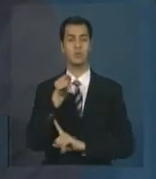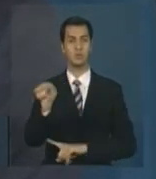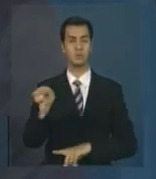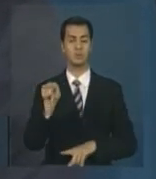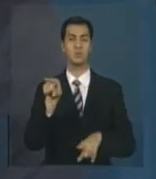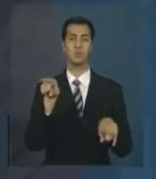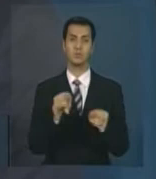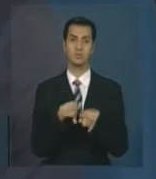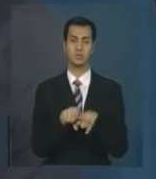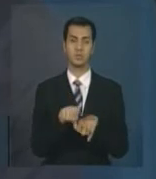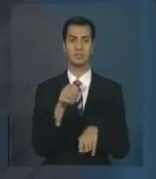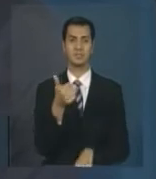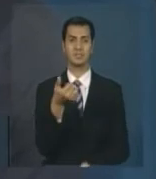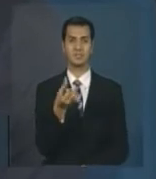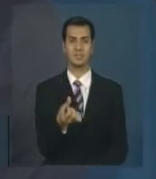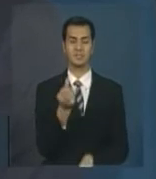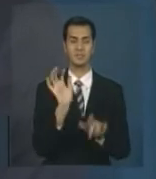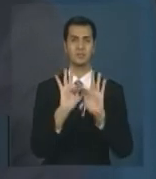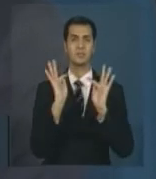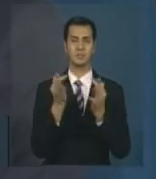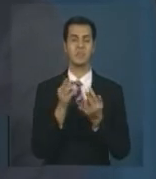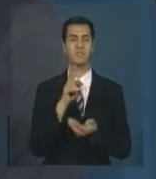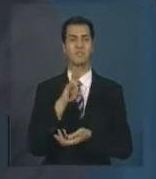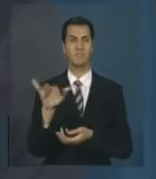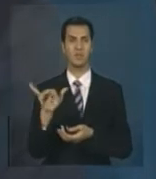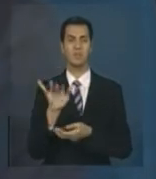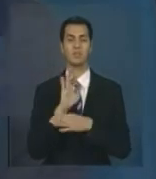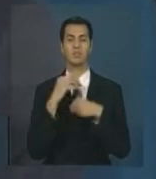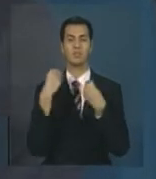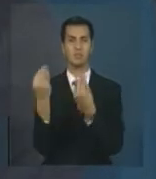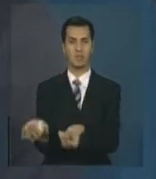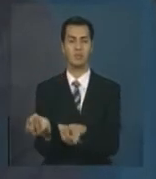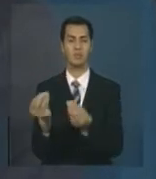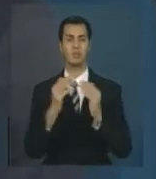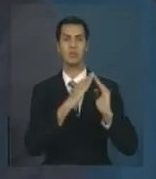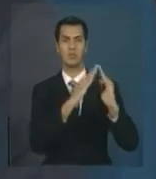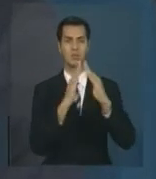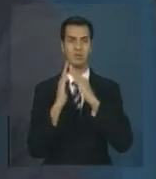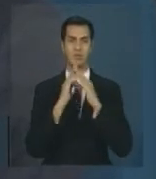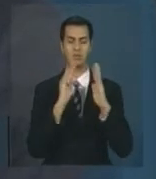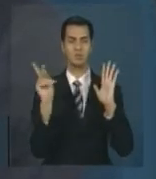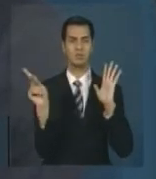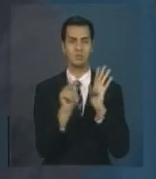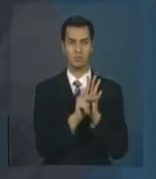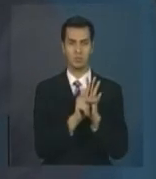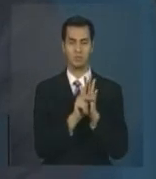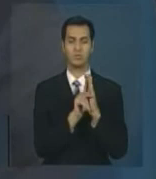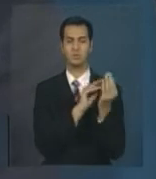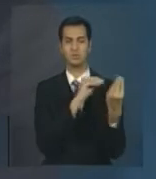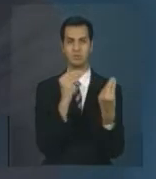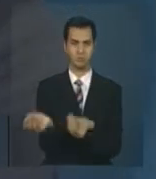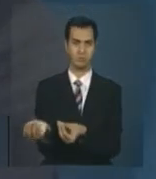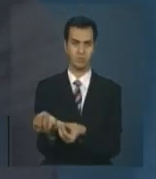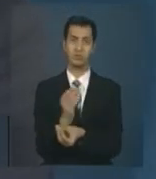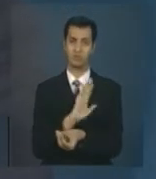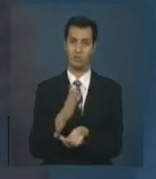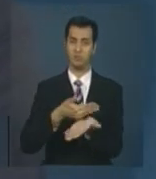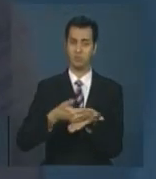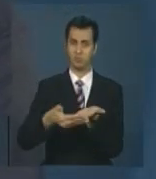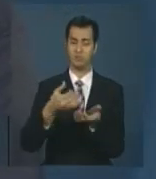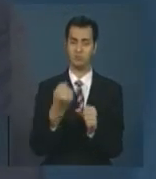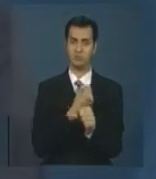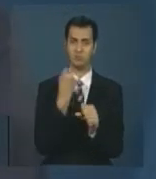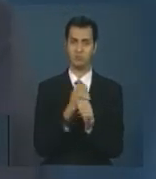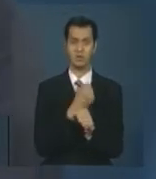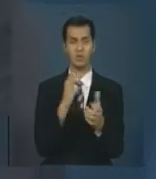famílias serão beneficiadas com a construção de casas próprias que estão já em fase de construção